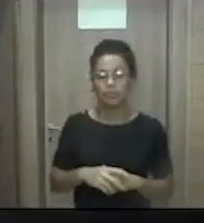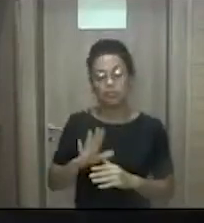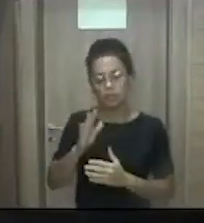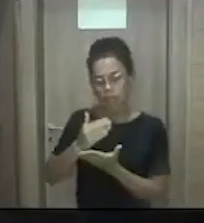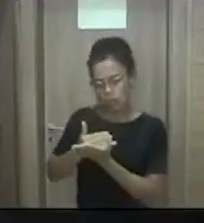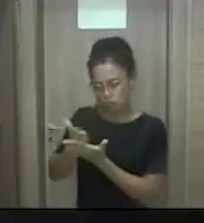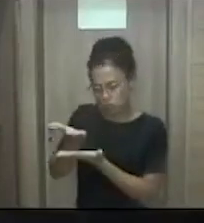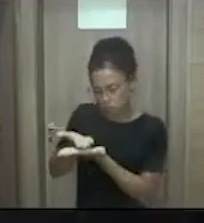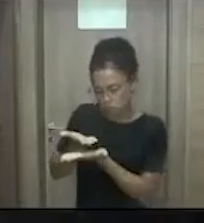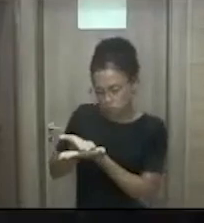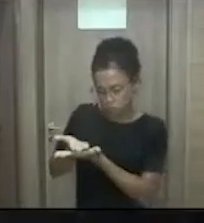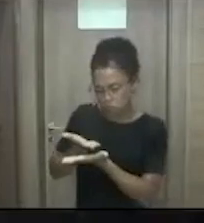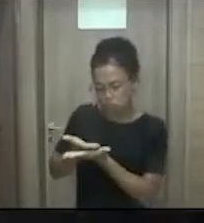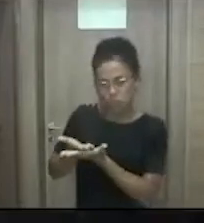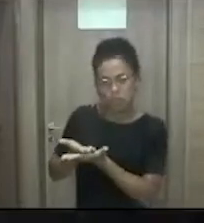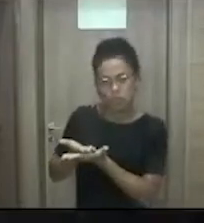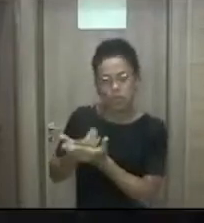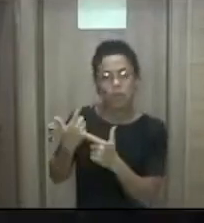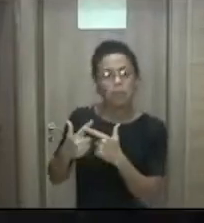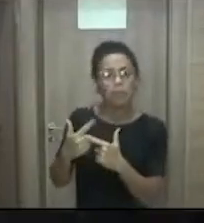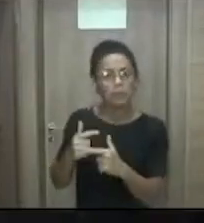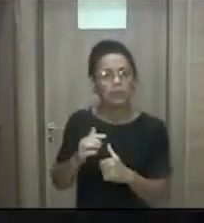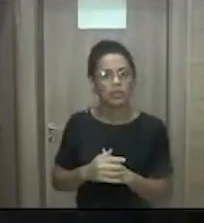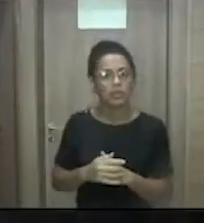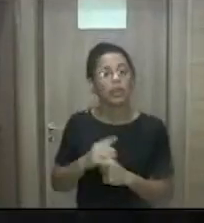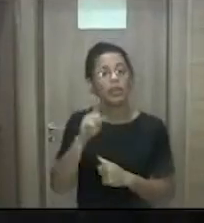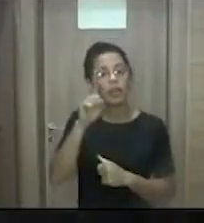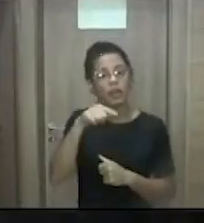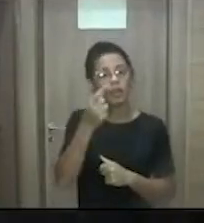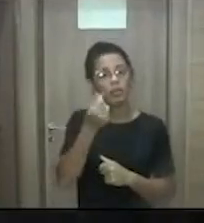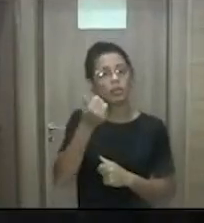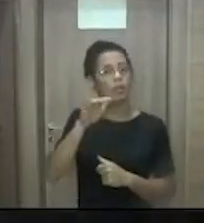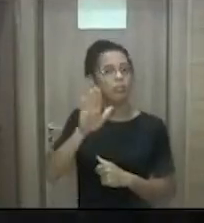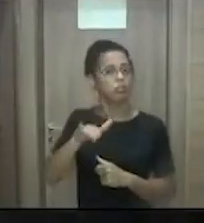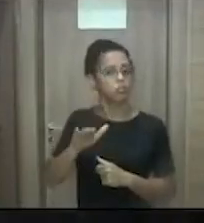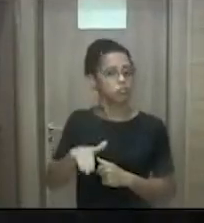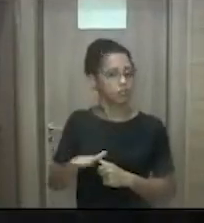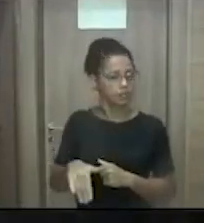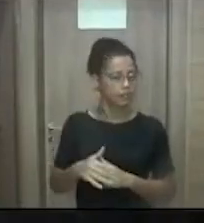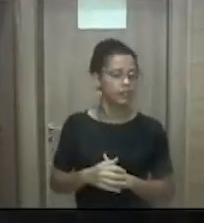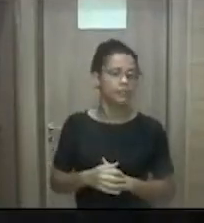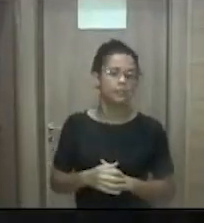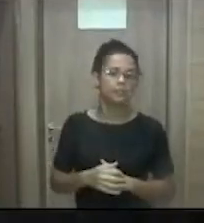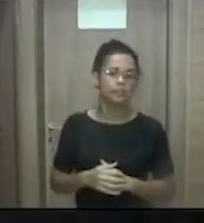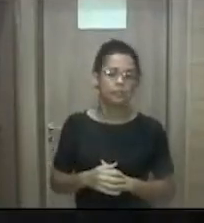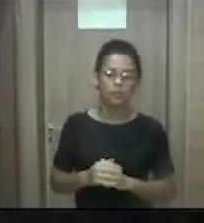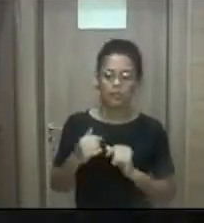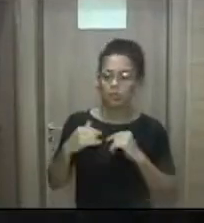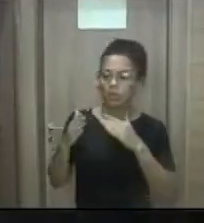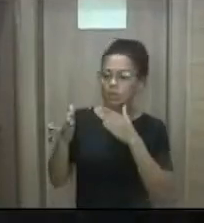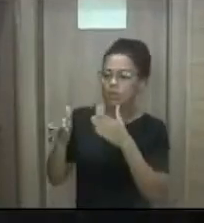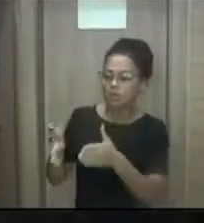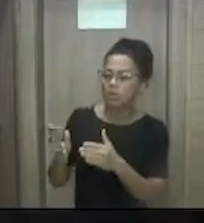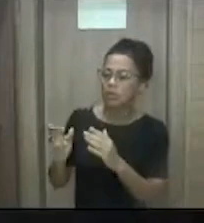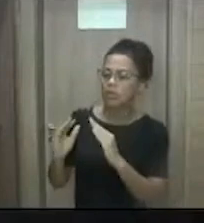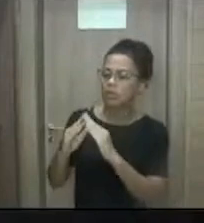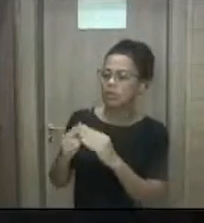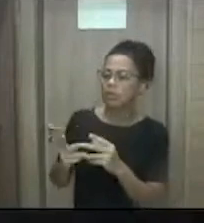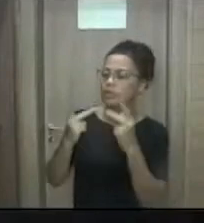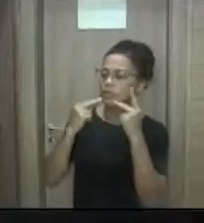da estimativa, é a prótese mais barata, inclusive. E quando a gente chega nos estudos de caso, visitando